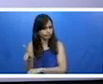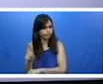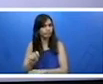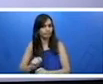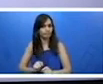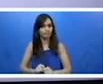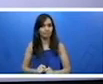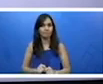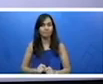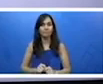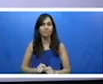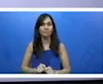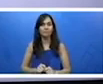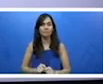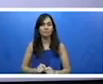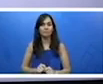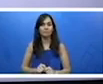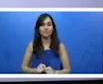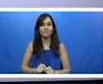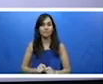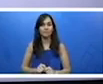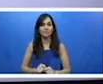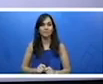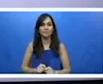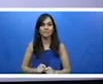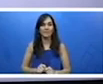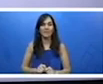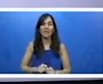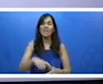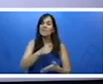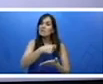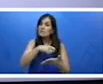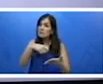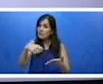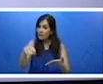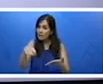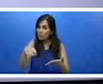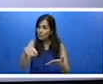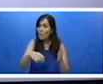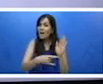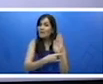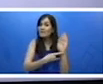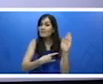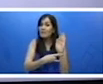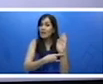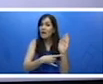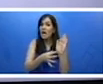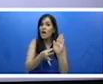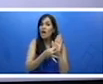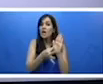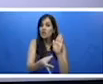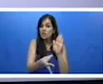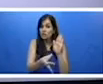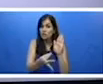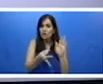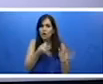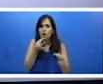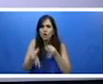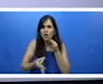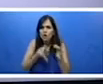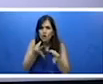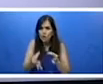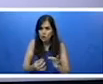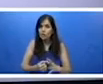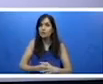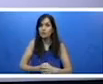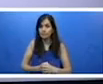material didático. Escreva uma resenha crítica. Então, a resenha crítica, ela vai ter peso,